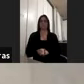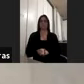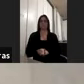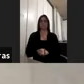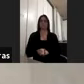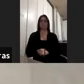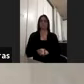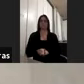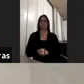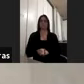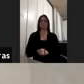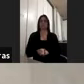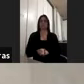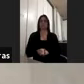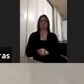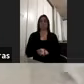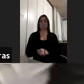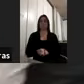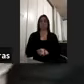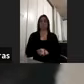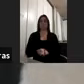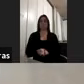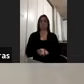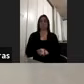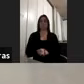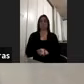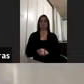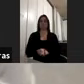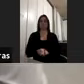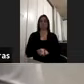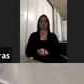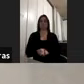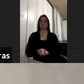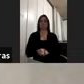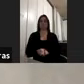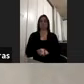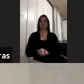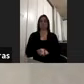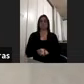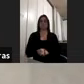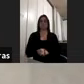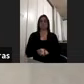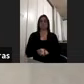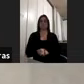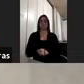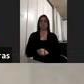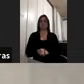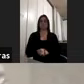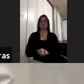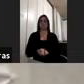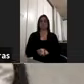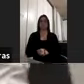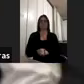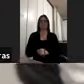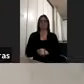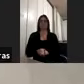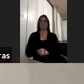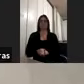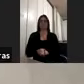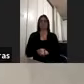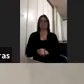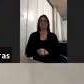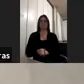ao secretário de Estado da Fazenda, René Garcia Júnior, para que possa ser cumprida a Lei